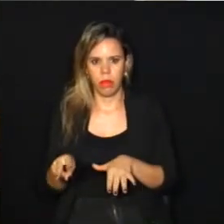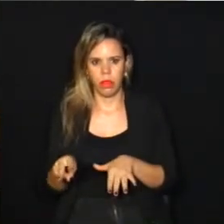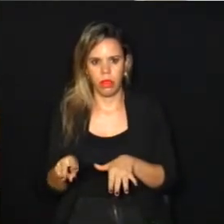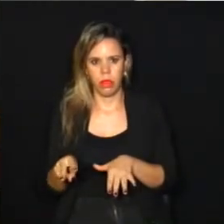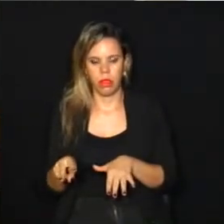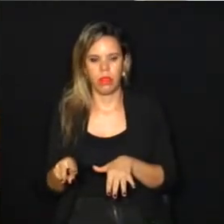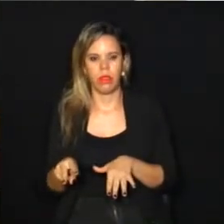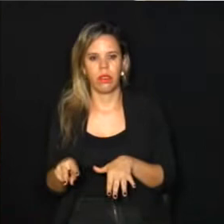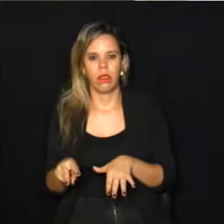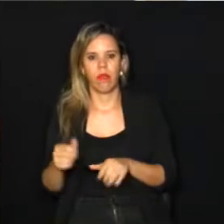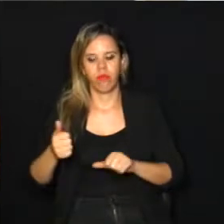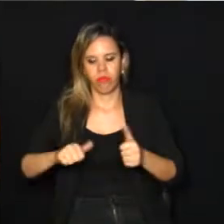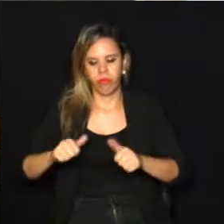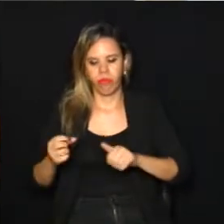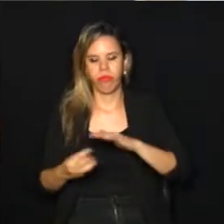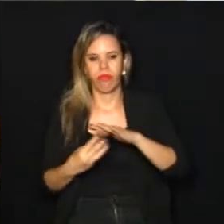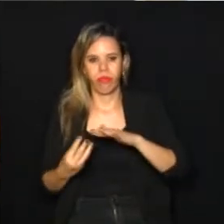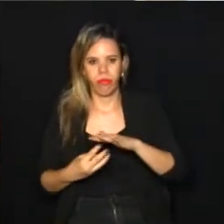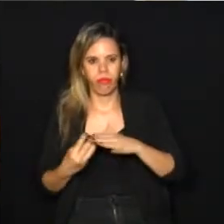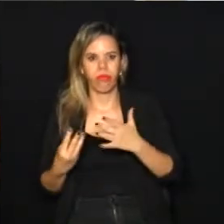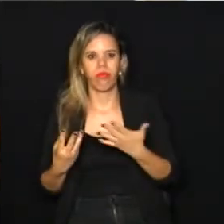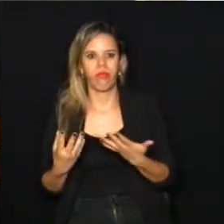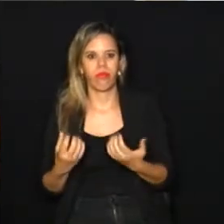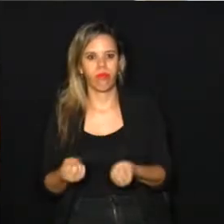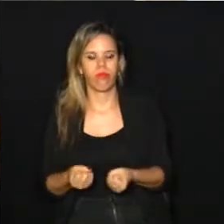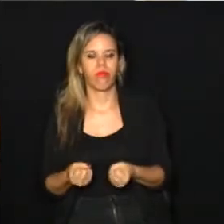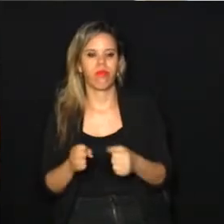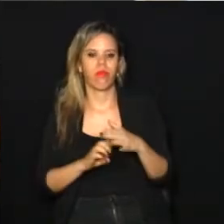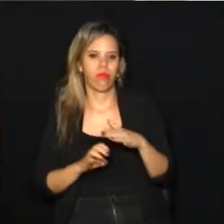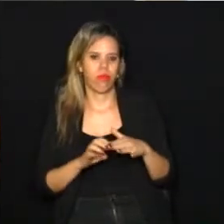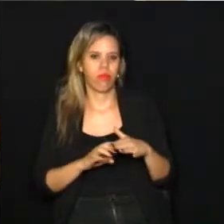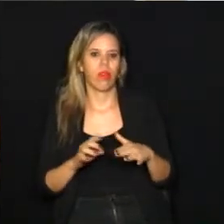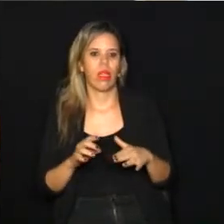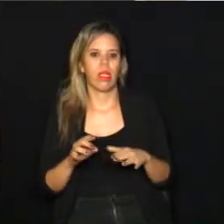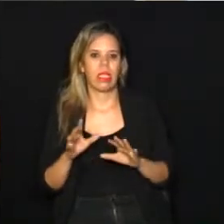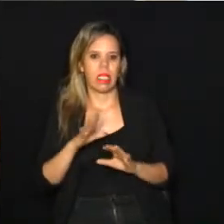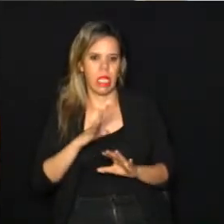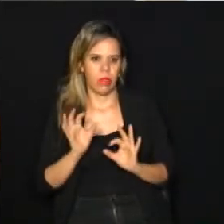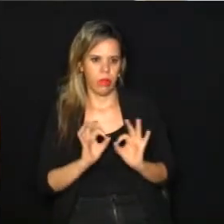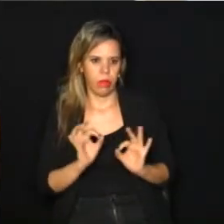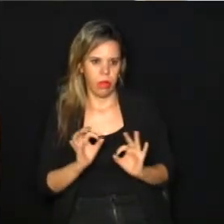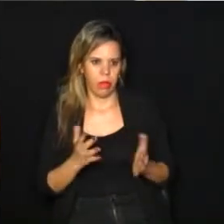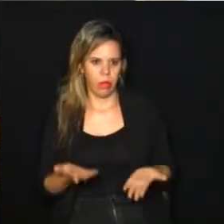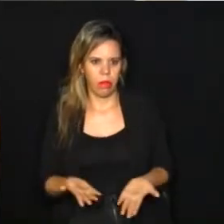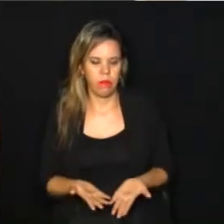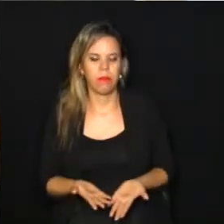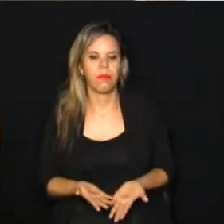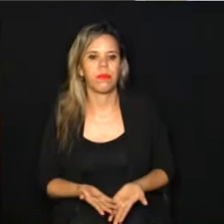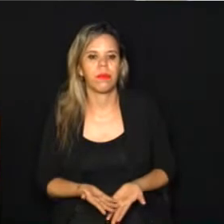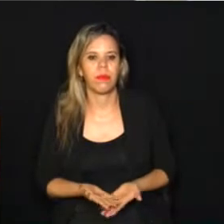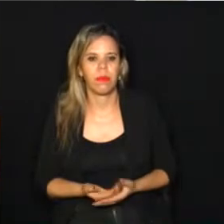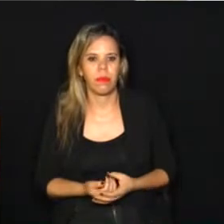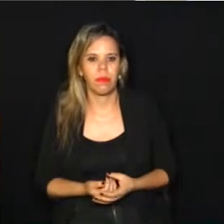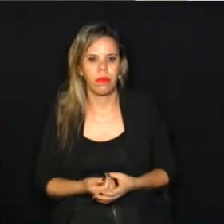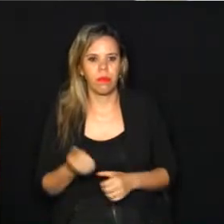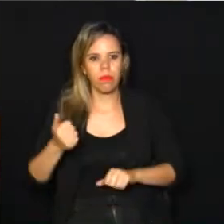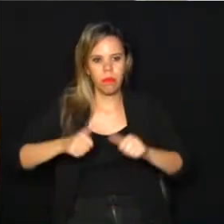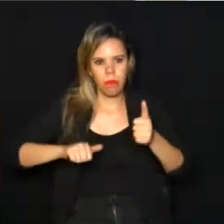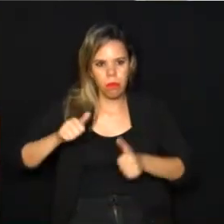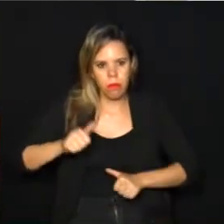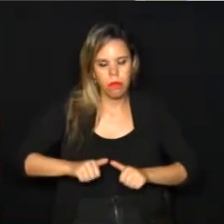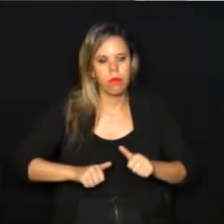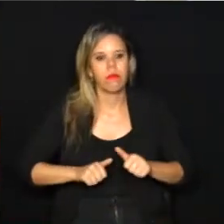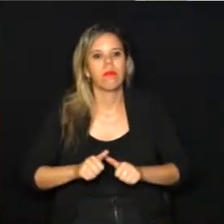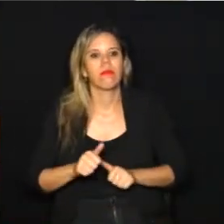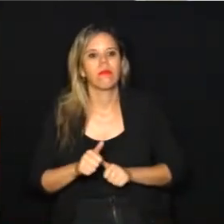processo licitatório de credenciamento para deixar a cidade preparada. A nossa avaliação